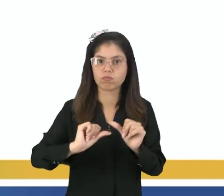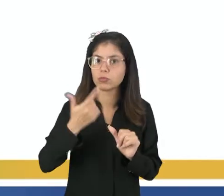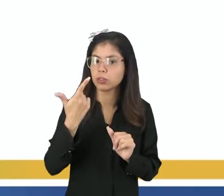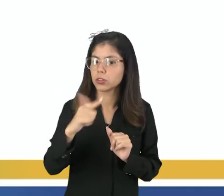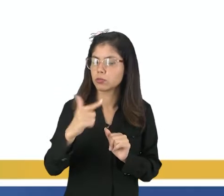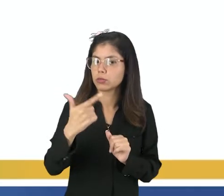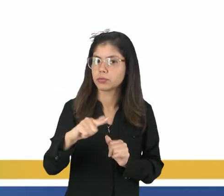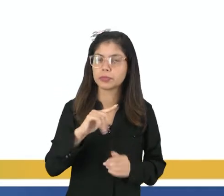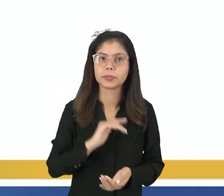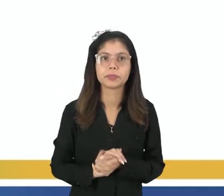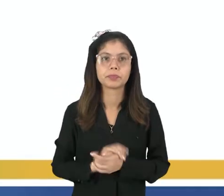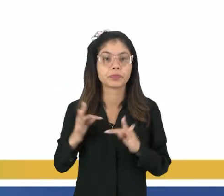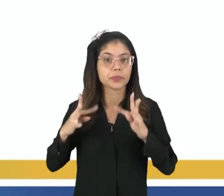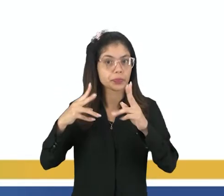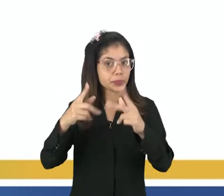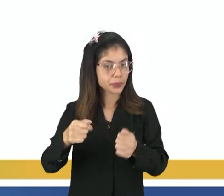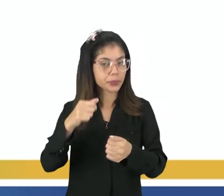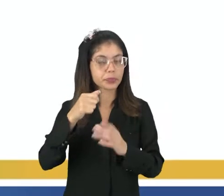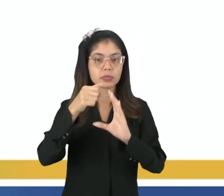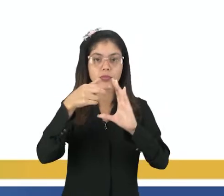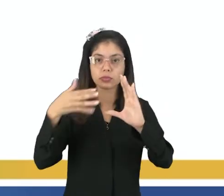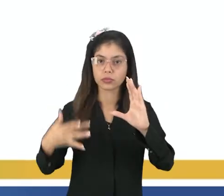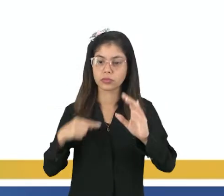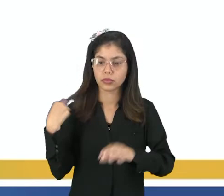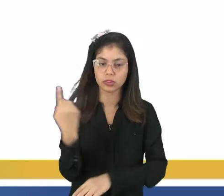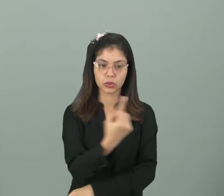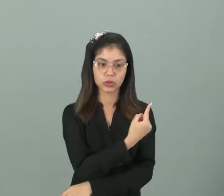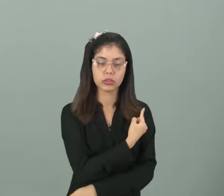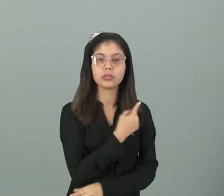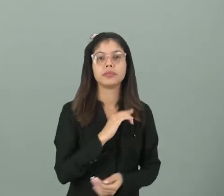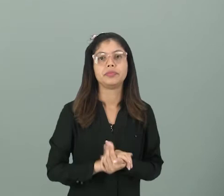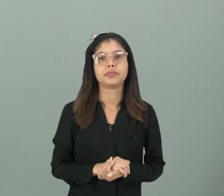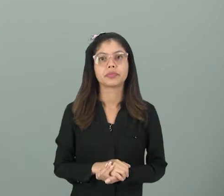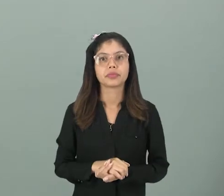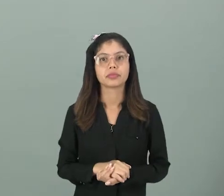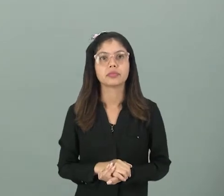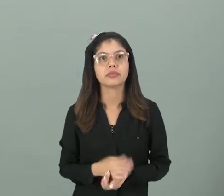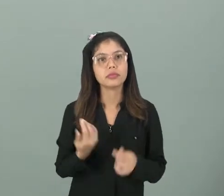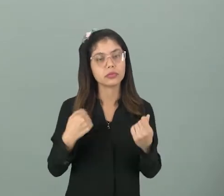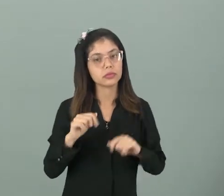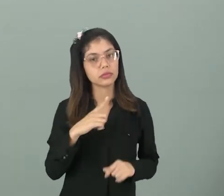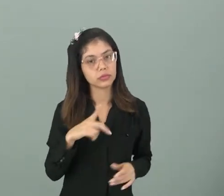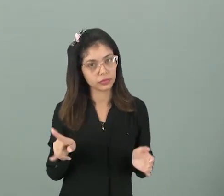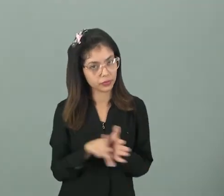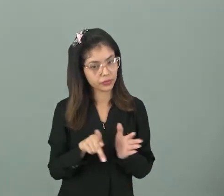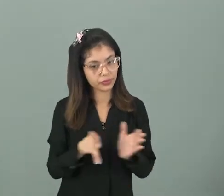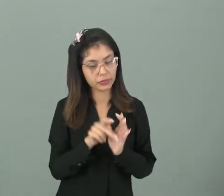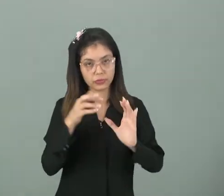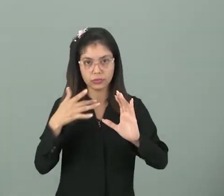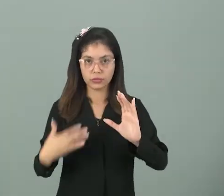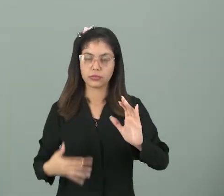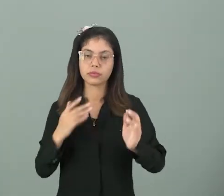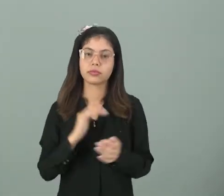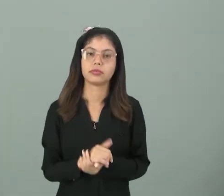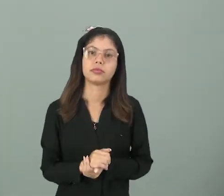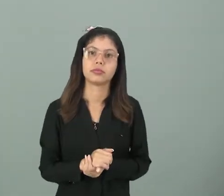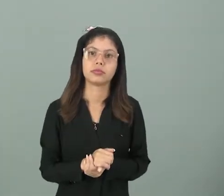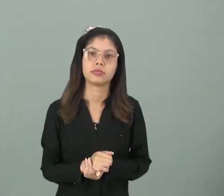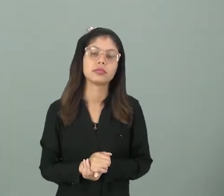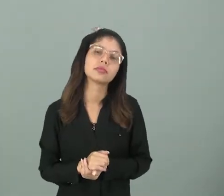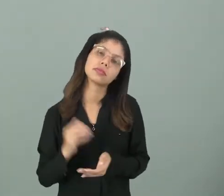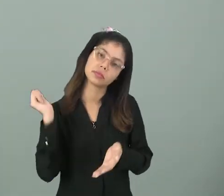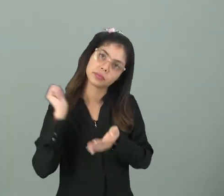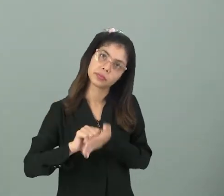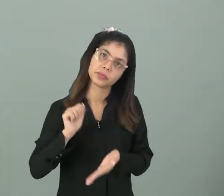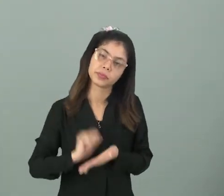modificações. Então, todos os indivíduos que a gente vê à nossa volta, inclusive nós, temos a nossa espécie, e a nossa espécie ela